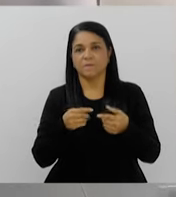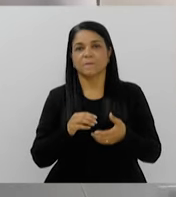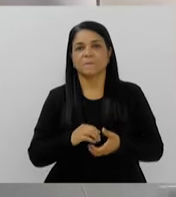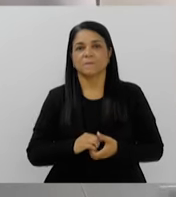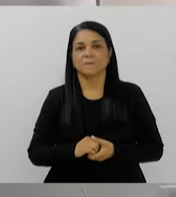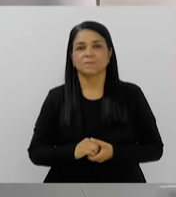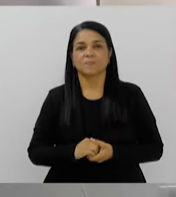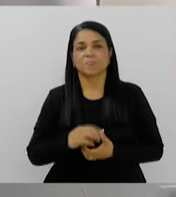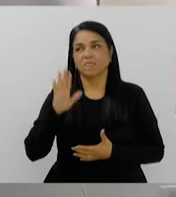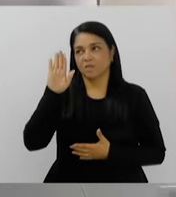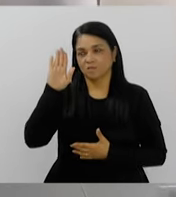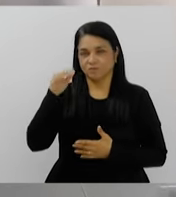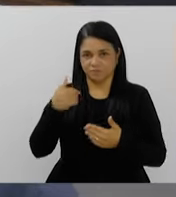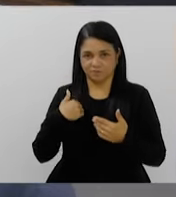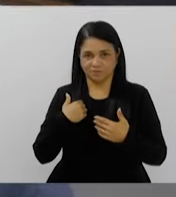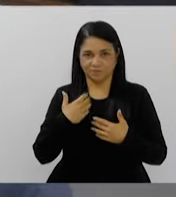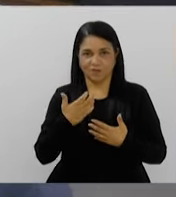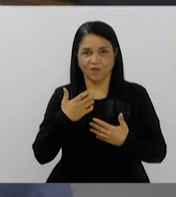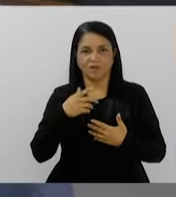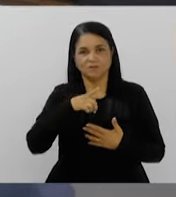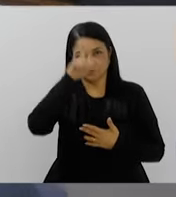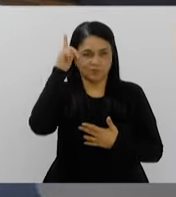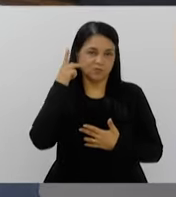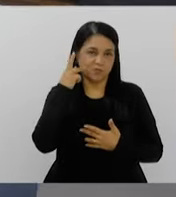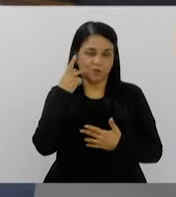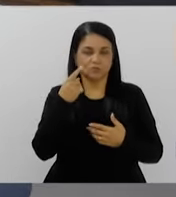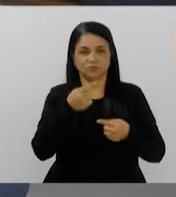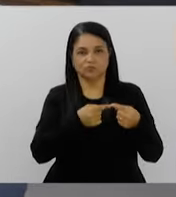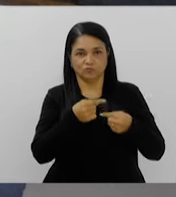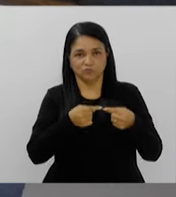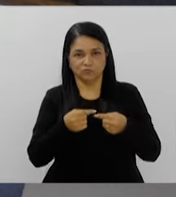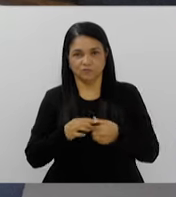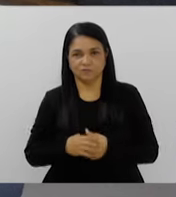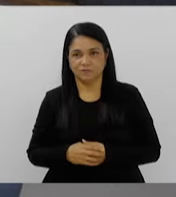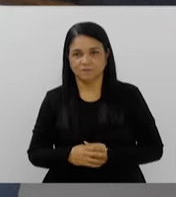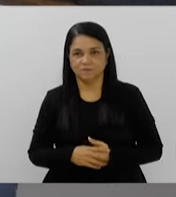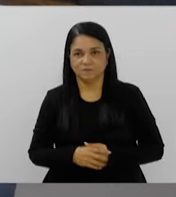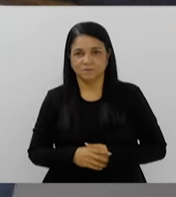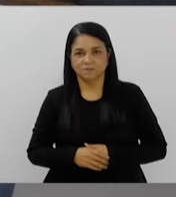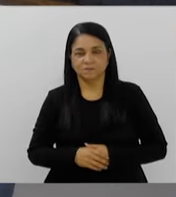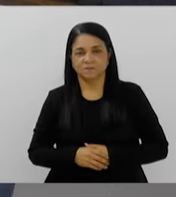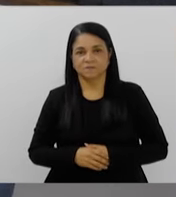Eu queria discutir. Deputado Luiz Paulo.